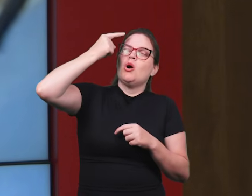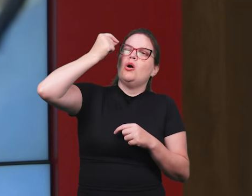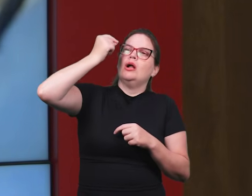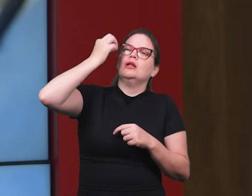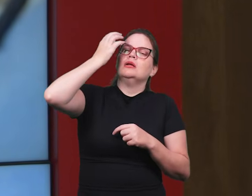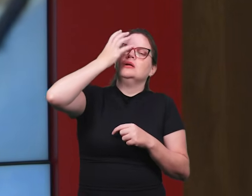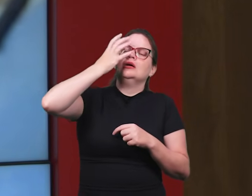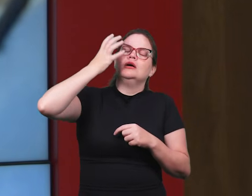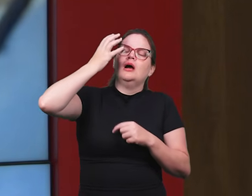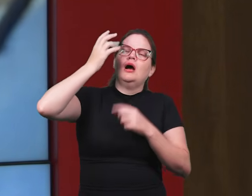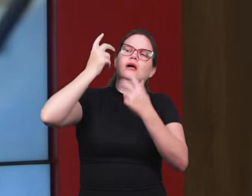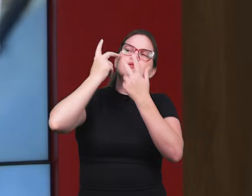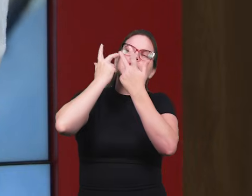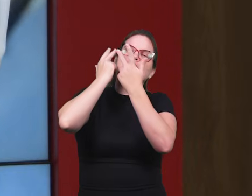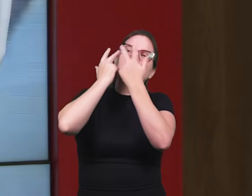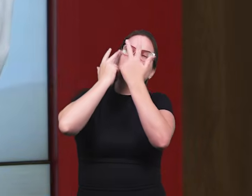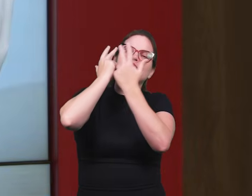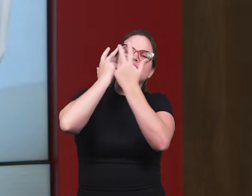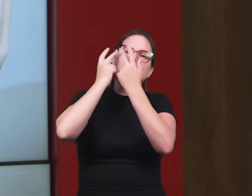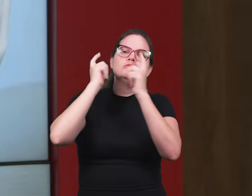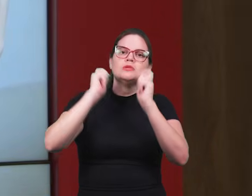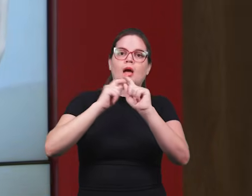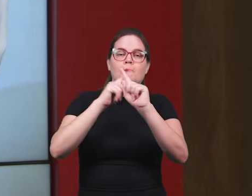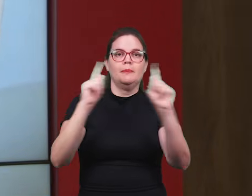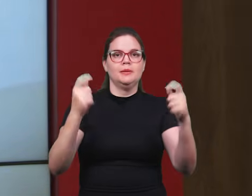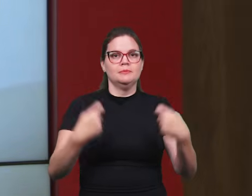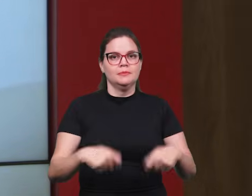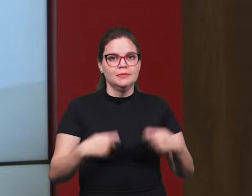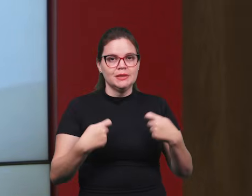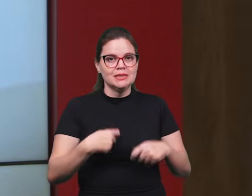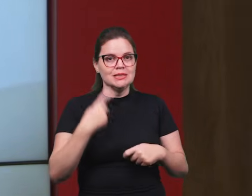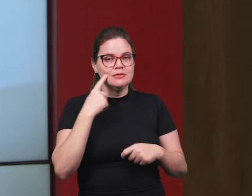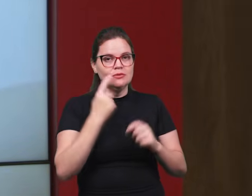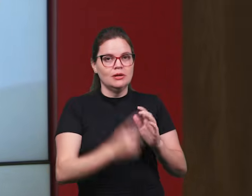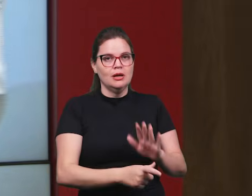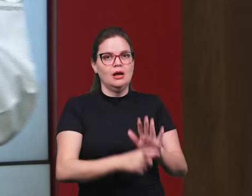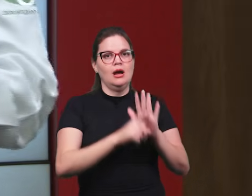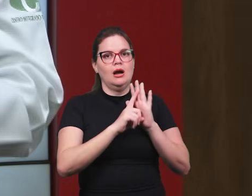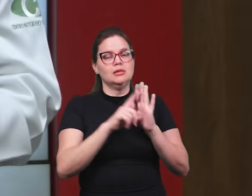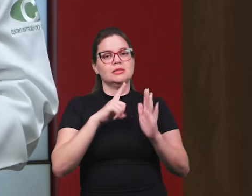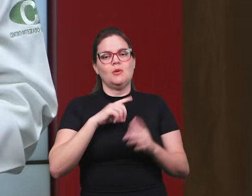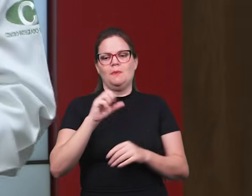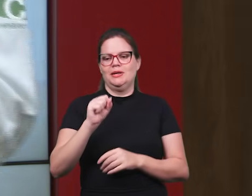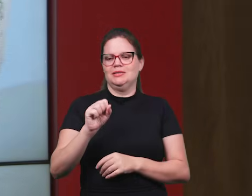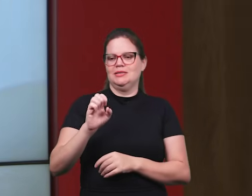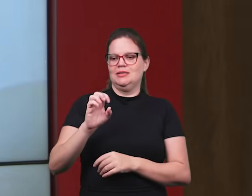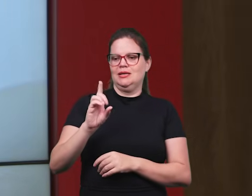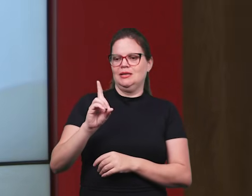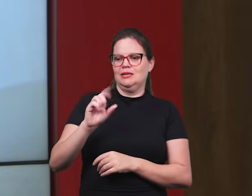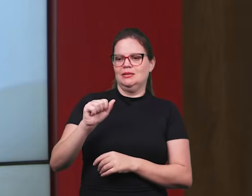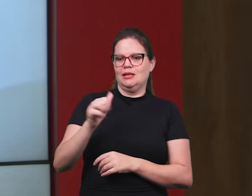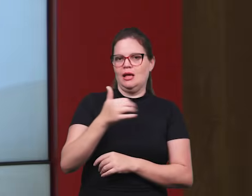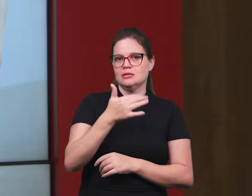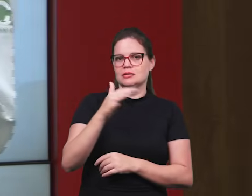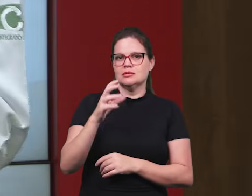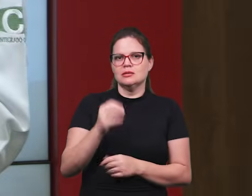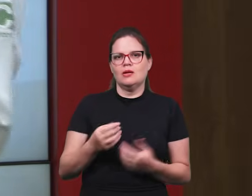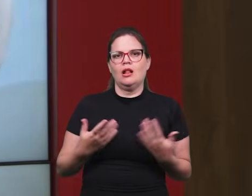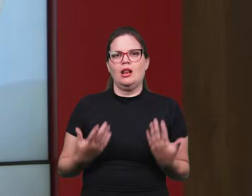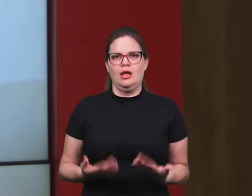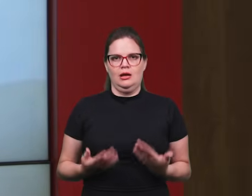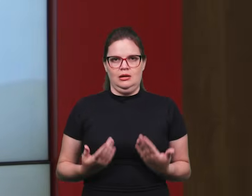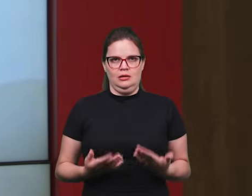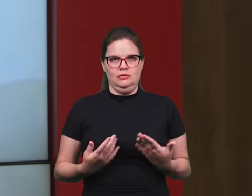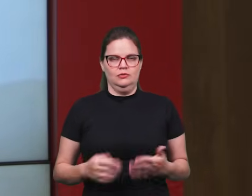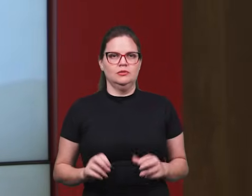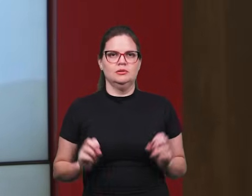e intracameral. Mas isso tem que ser acompanhado de uma sedação, de preferência leve. Então, a sedação,